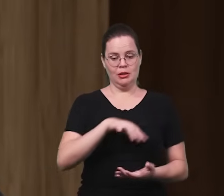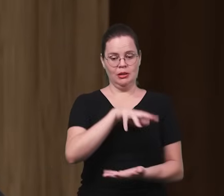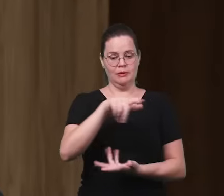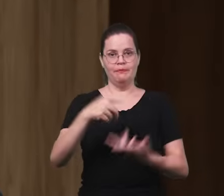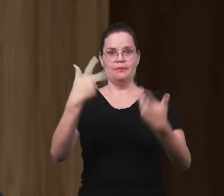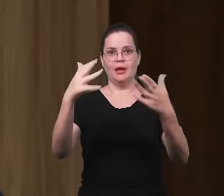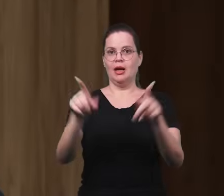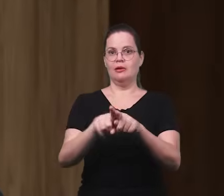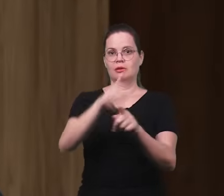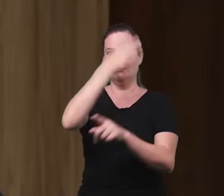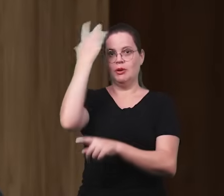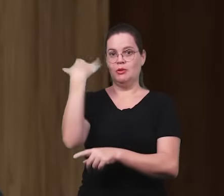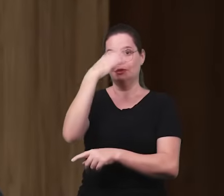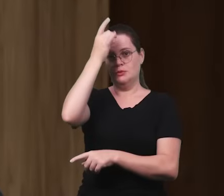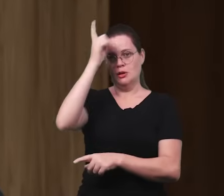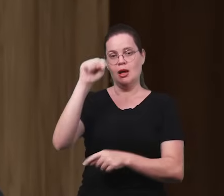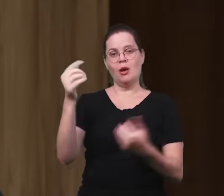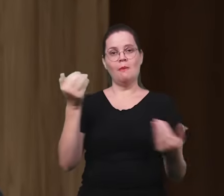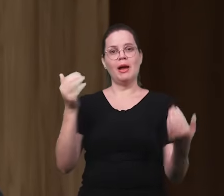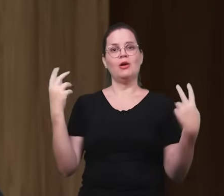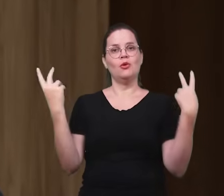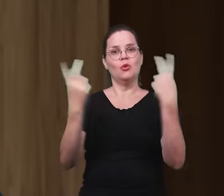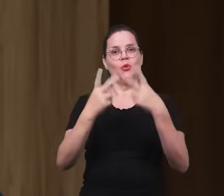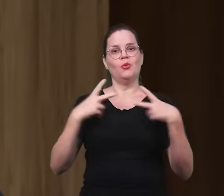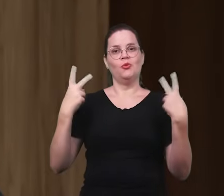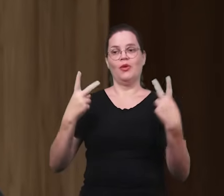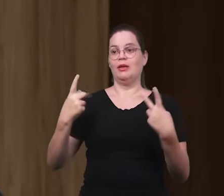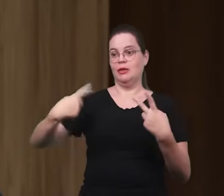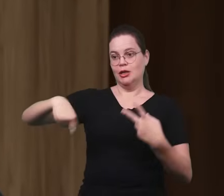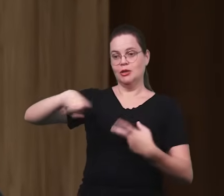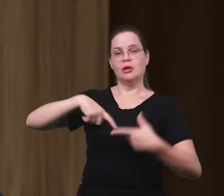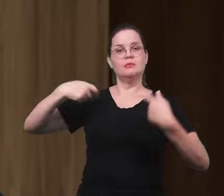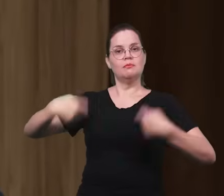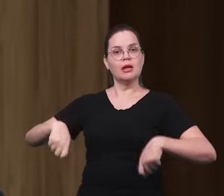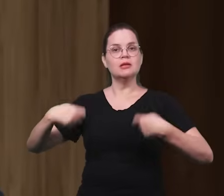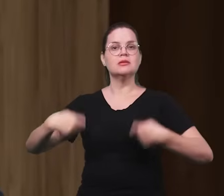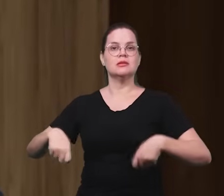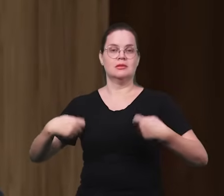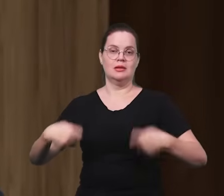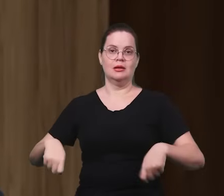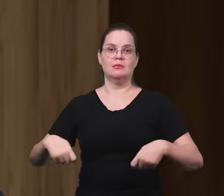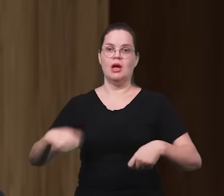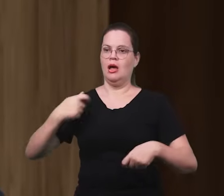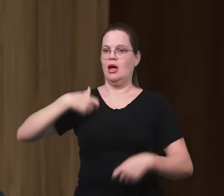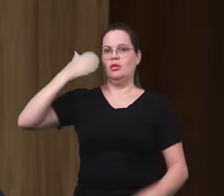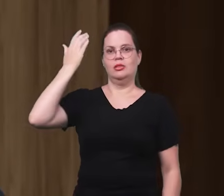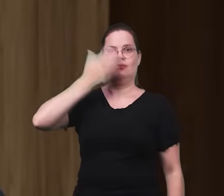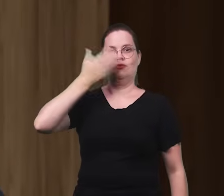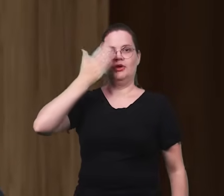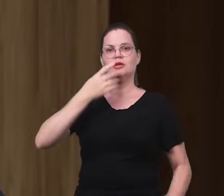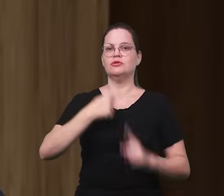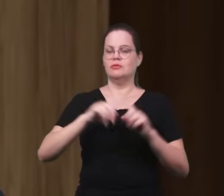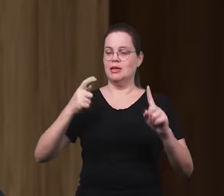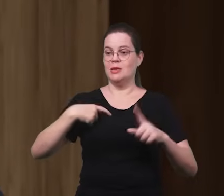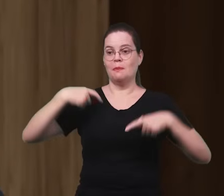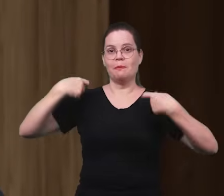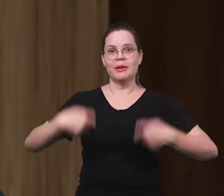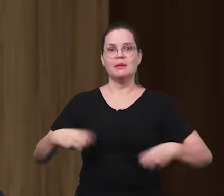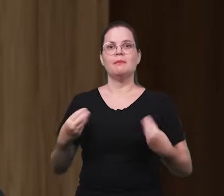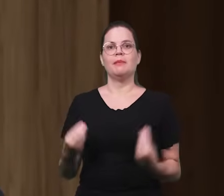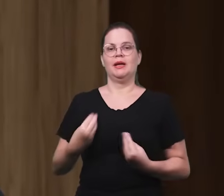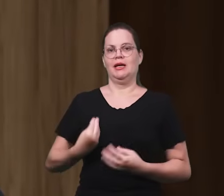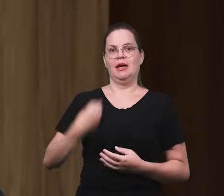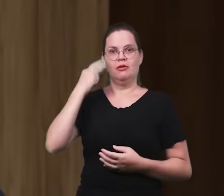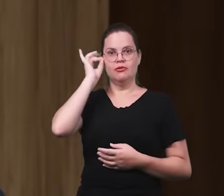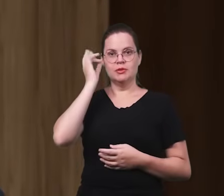tão necessário e tão presente mesmo que você não veja. E ele é indispensável para a vida